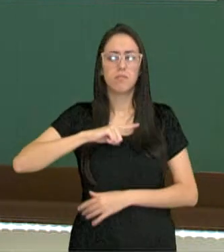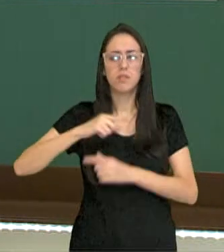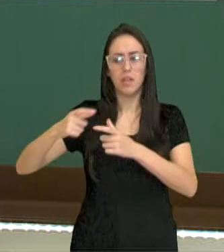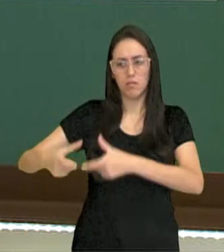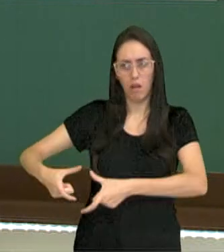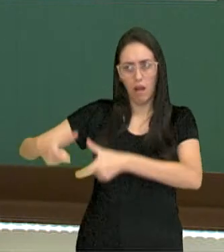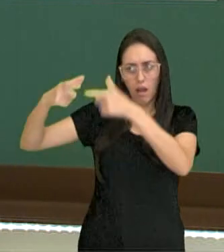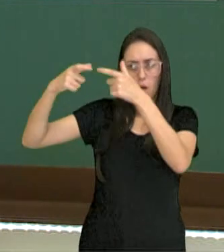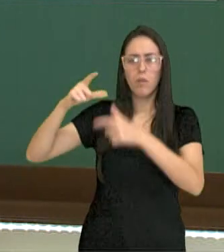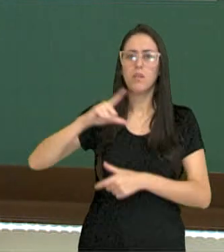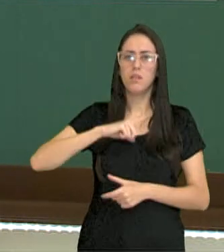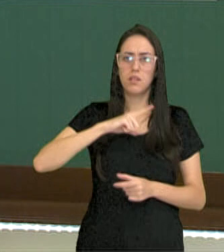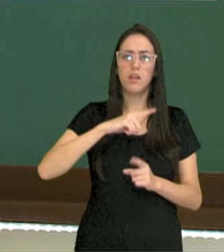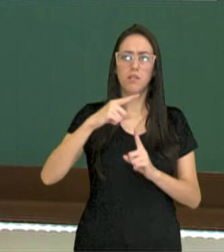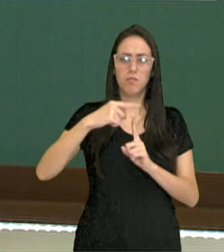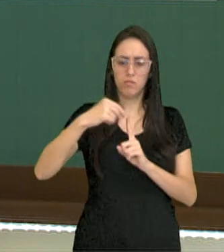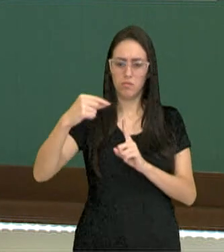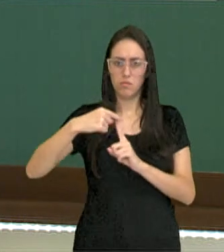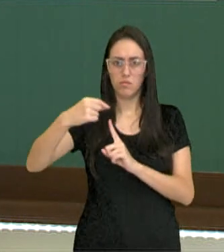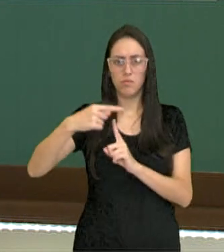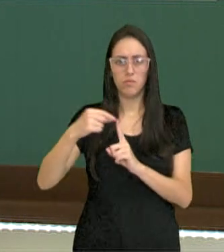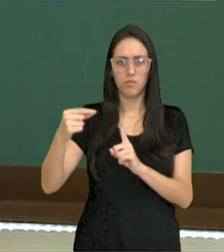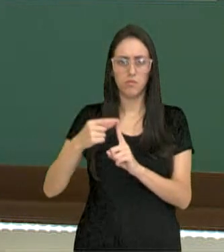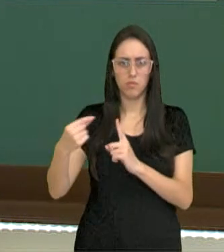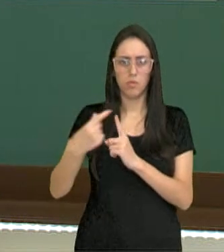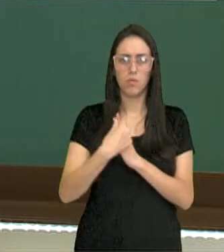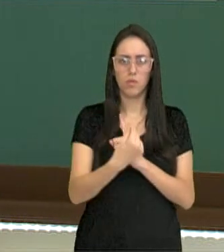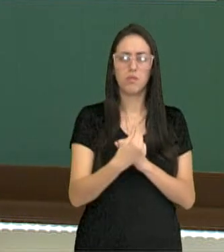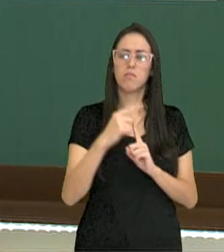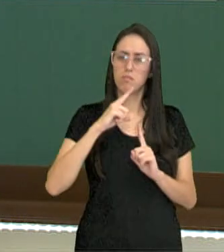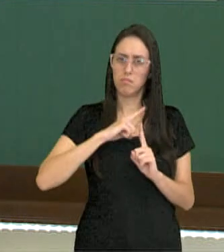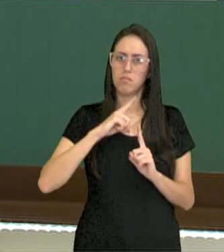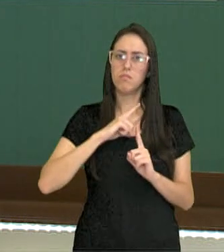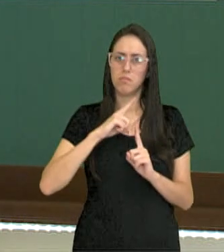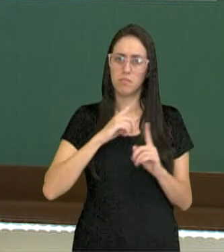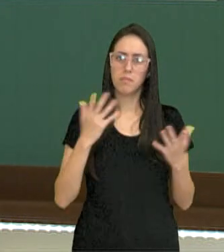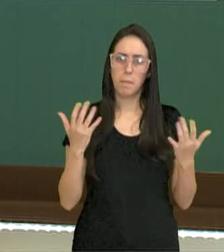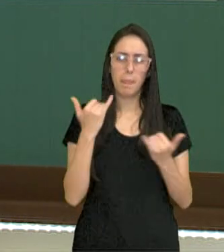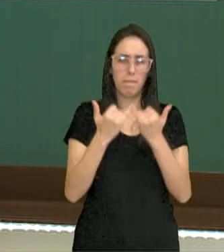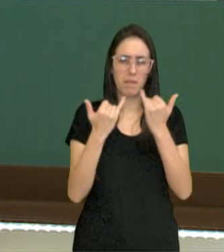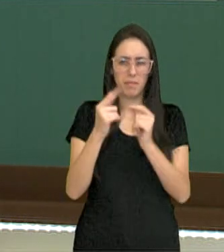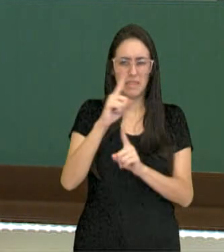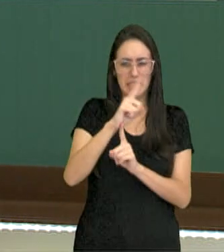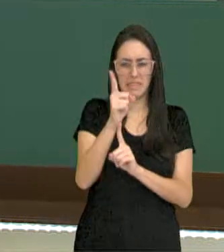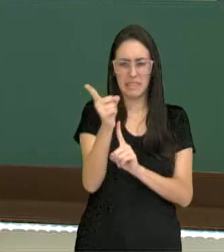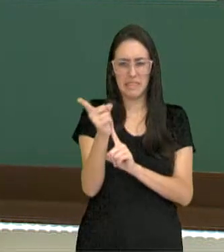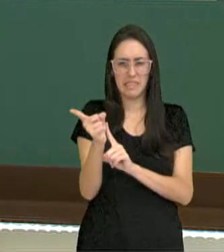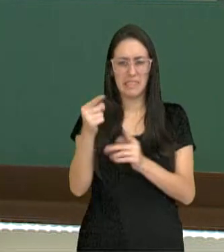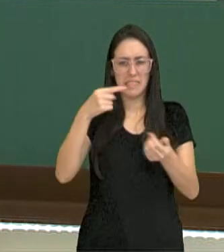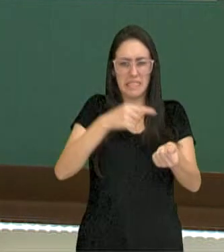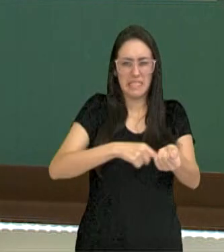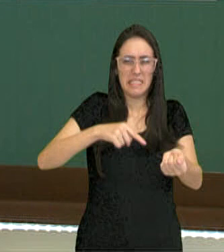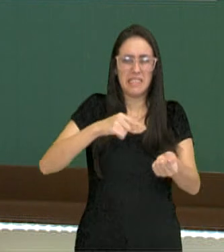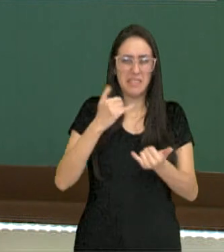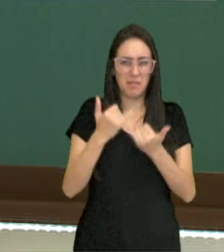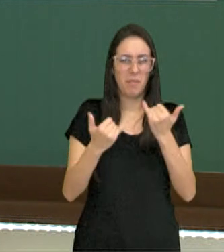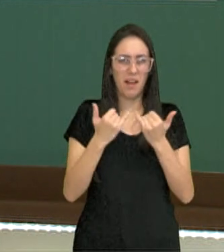Tem folhas. Lembra? Formato diferenciado, que parece uma agulha. Aciculiforme é o